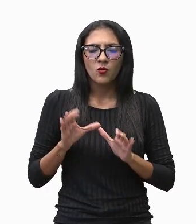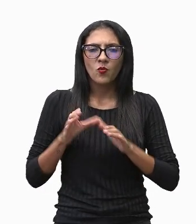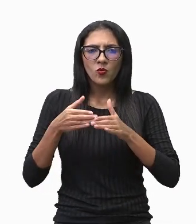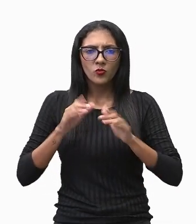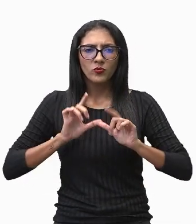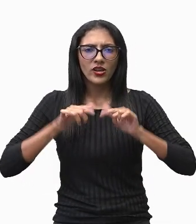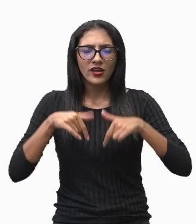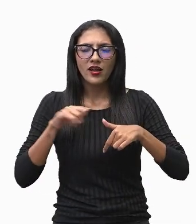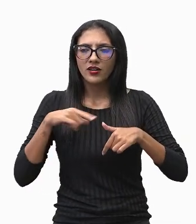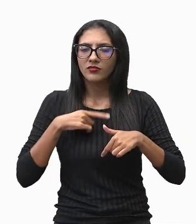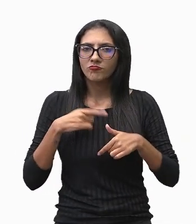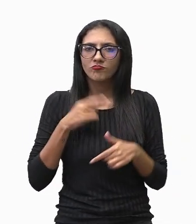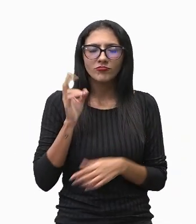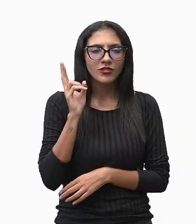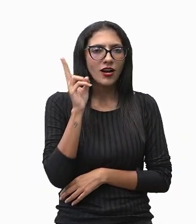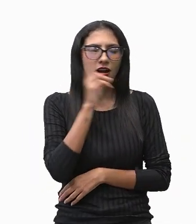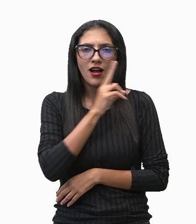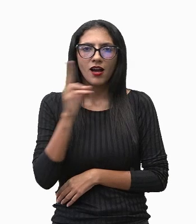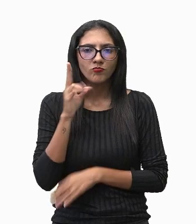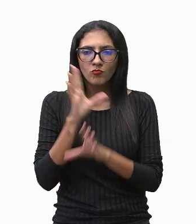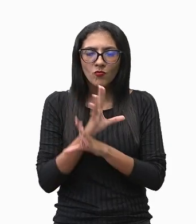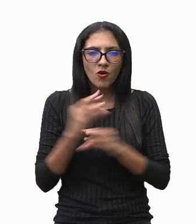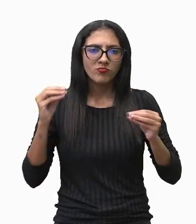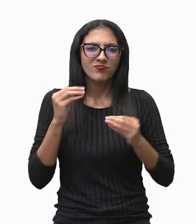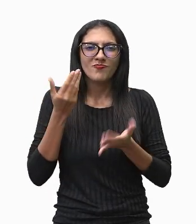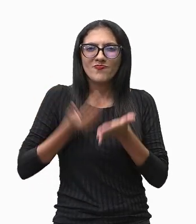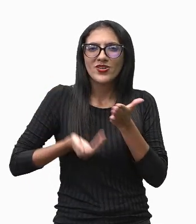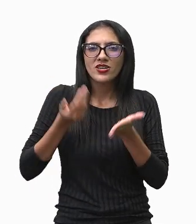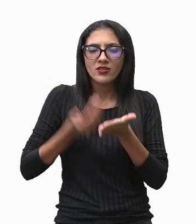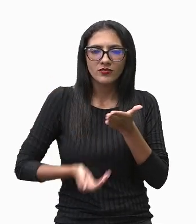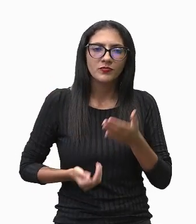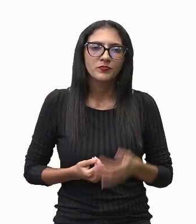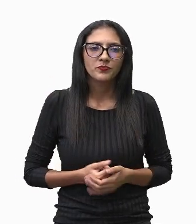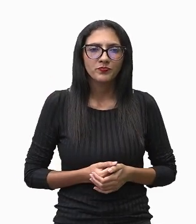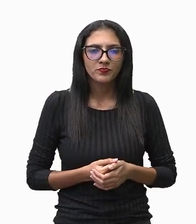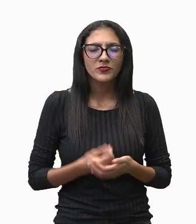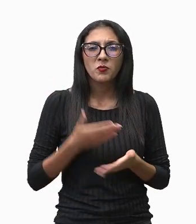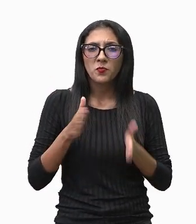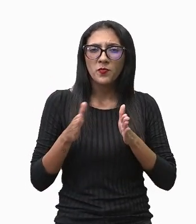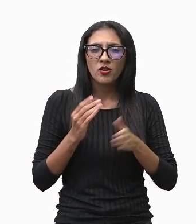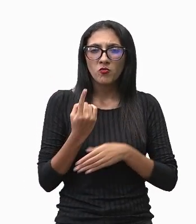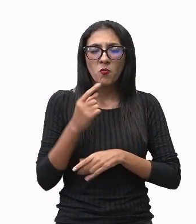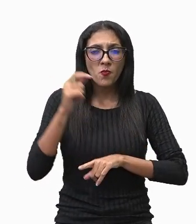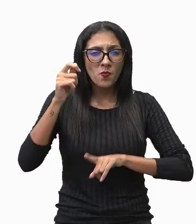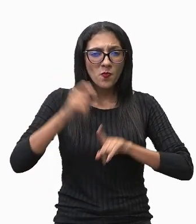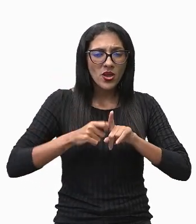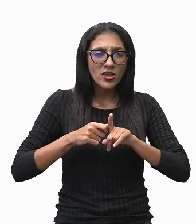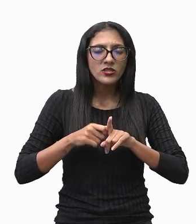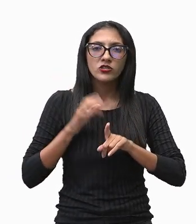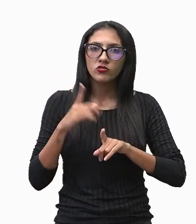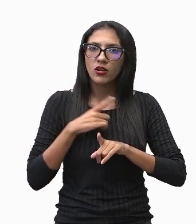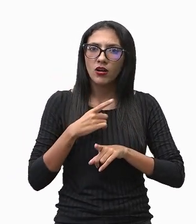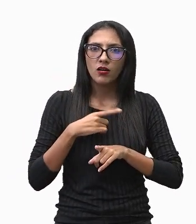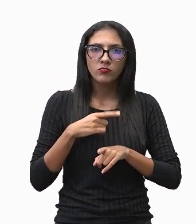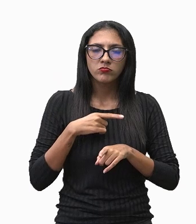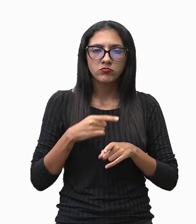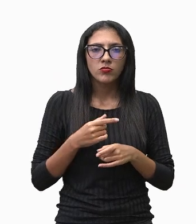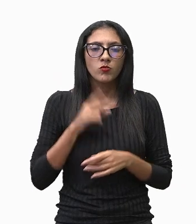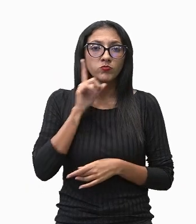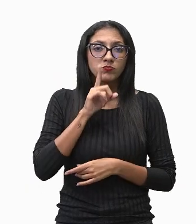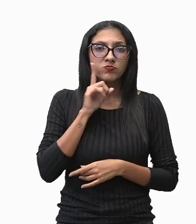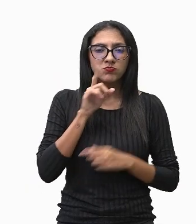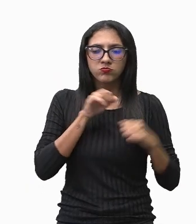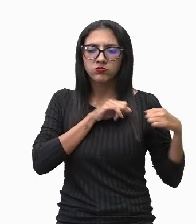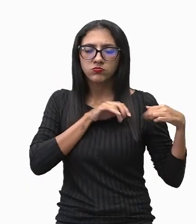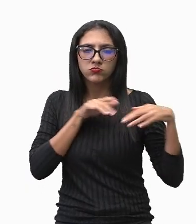foi rapidamente destruído. Então, em menos de um mês, o exército americano ele já tomava conta do